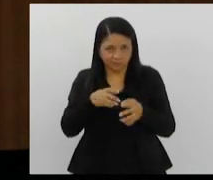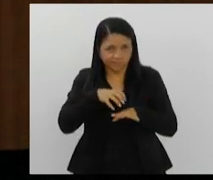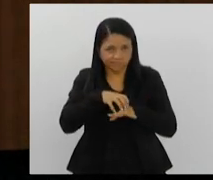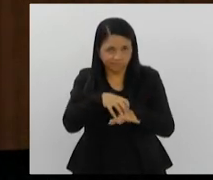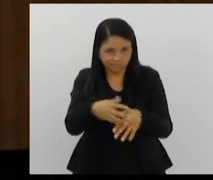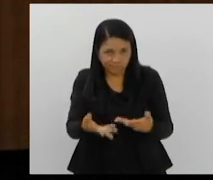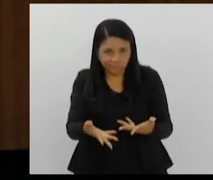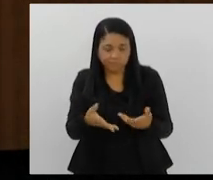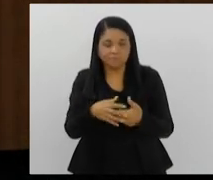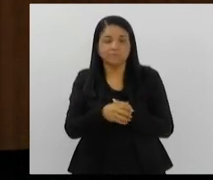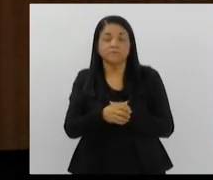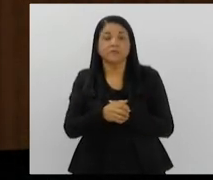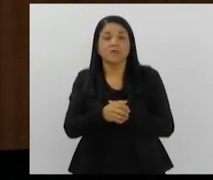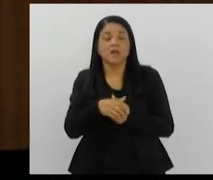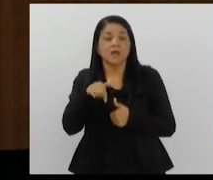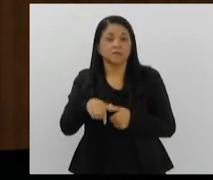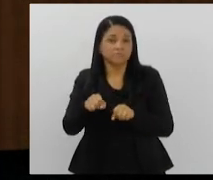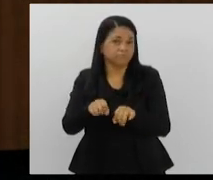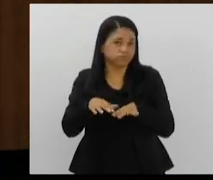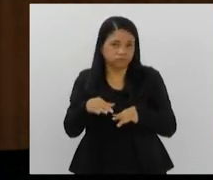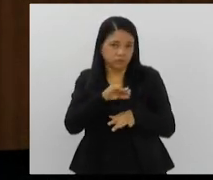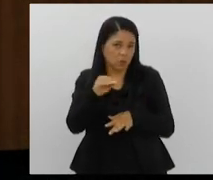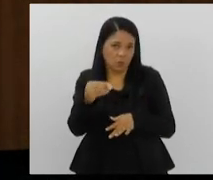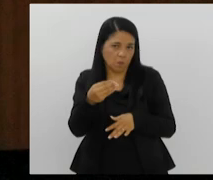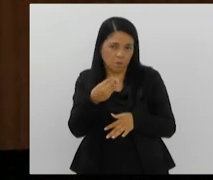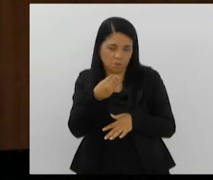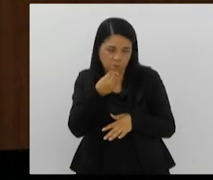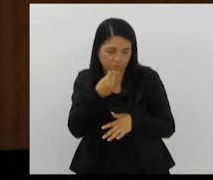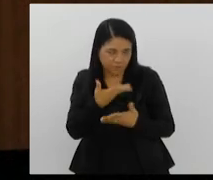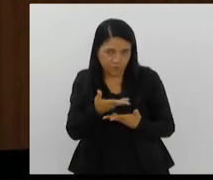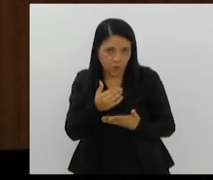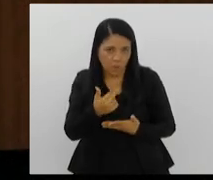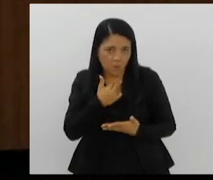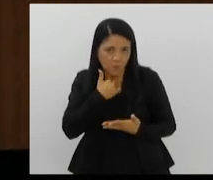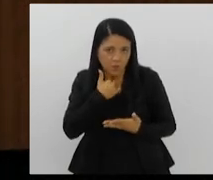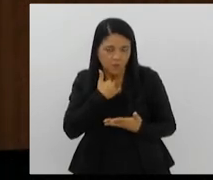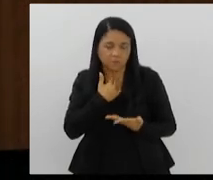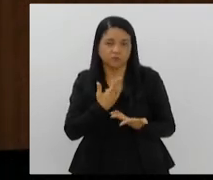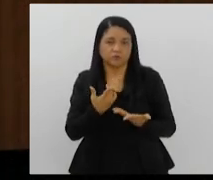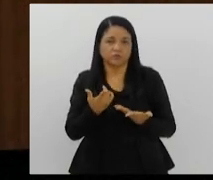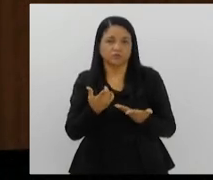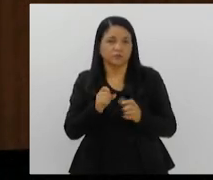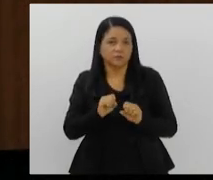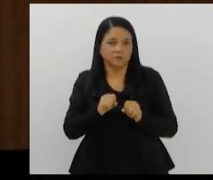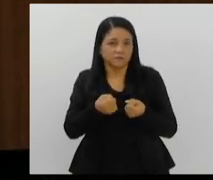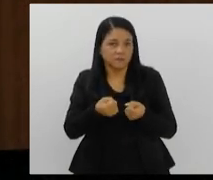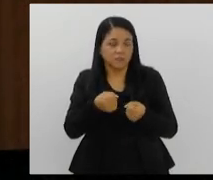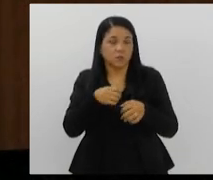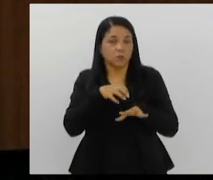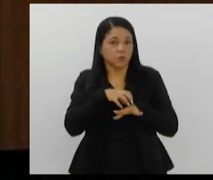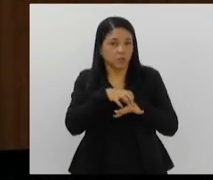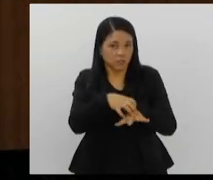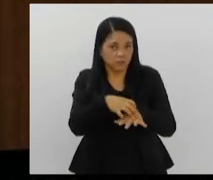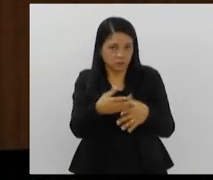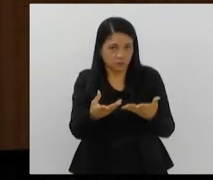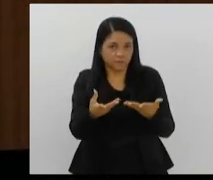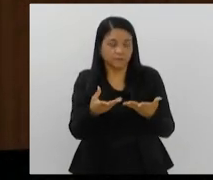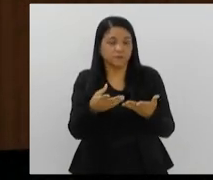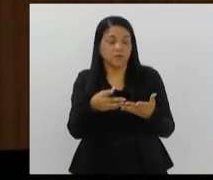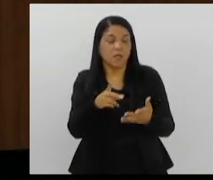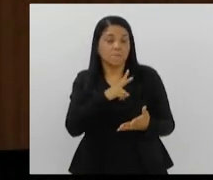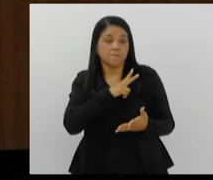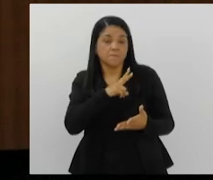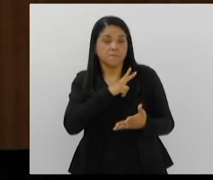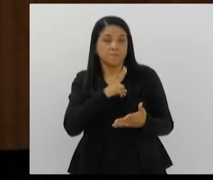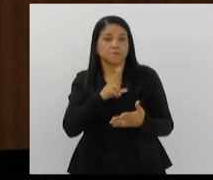nós obviamente não podemos legislar sobre direito de trânsito, porque essa é uma competência privativa da